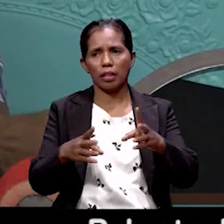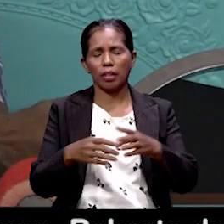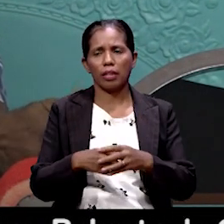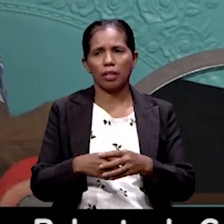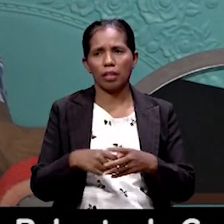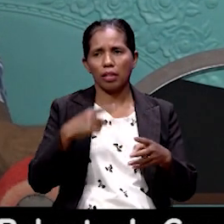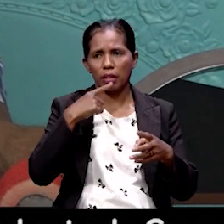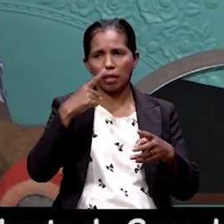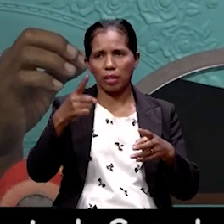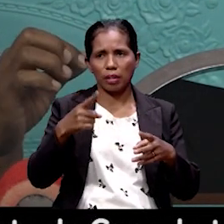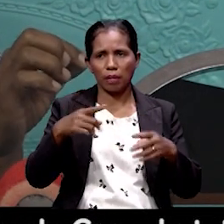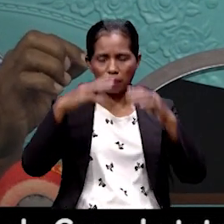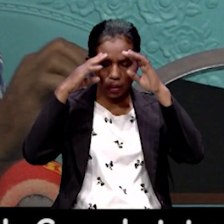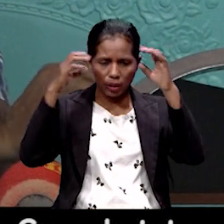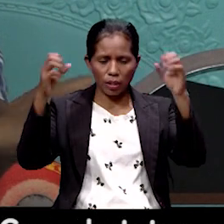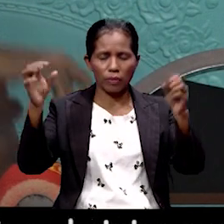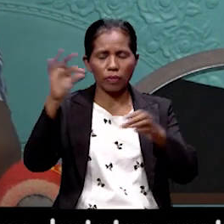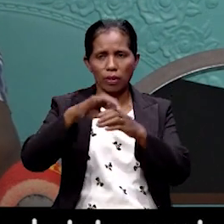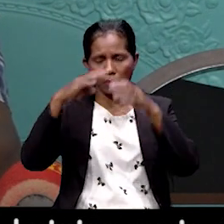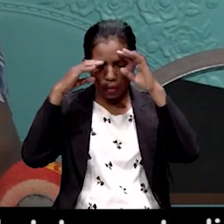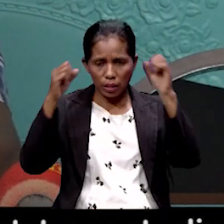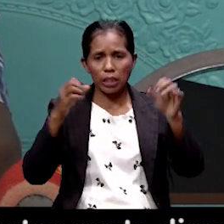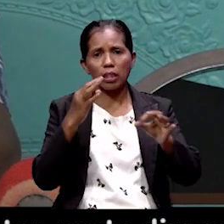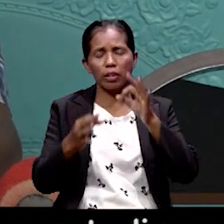está sendo feitos.